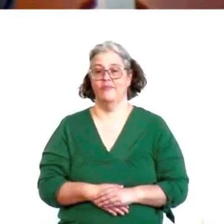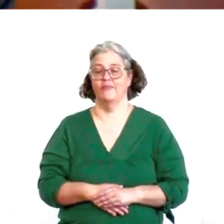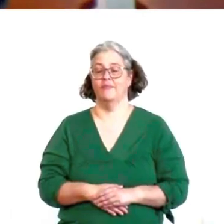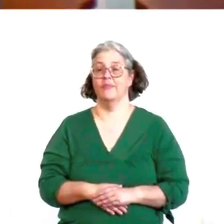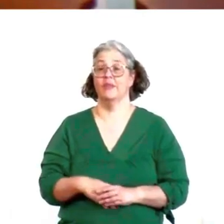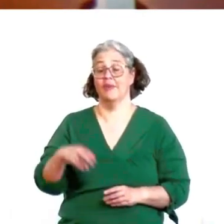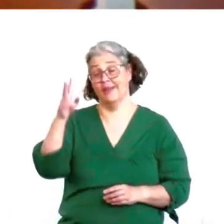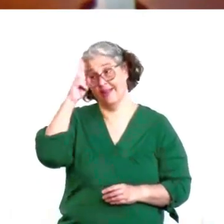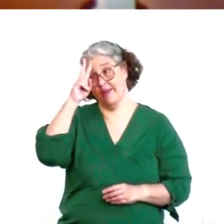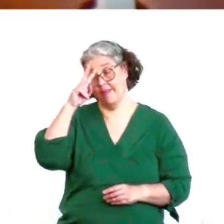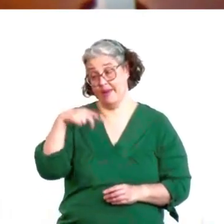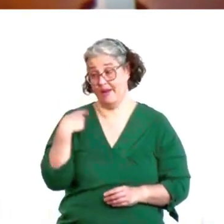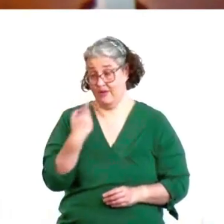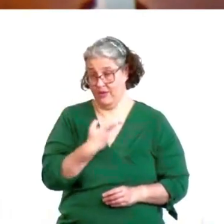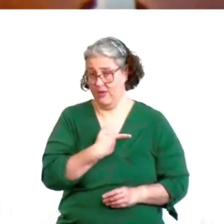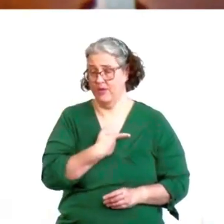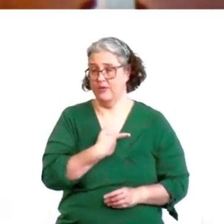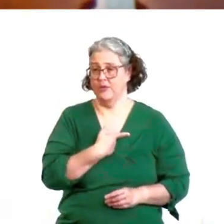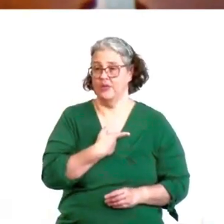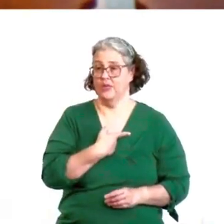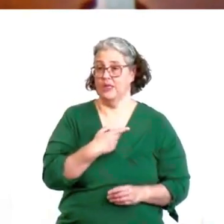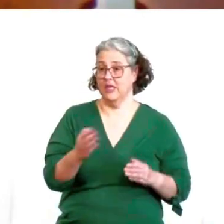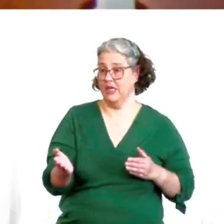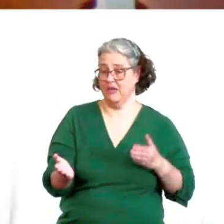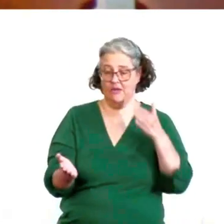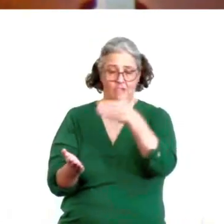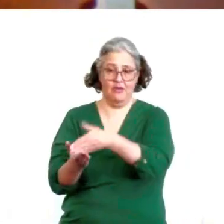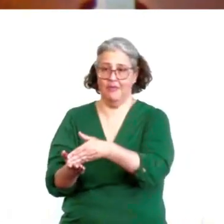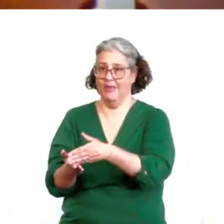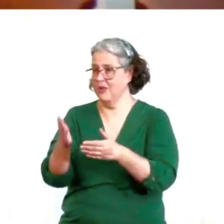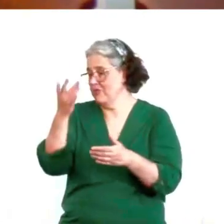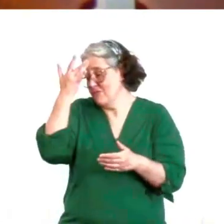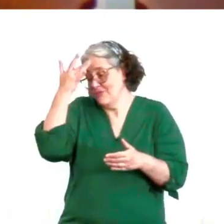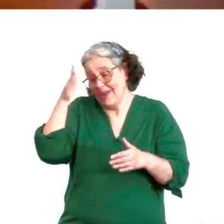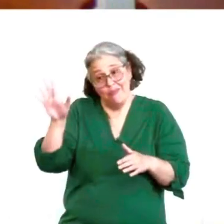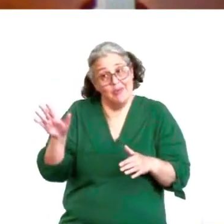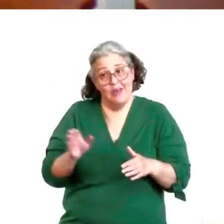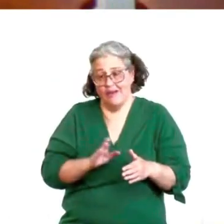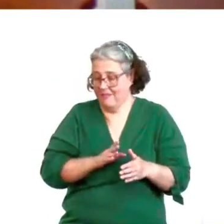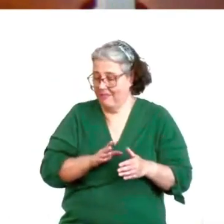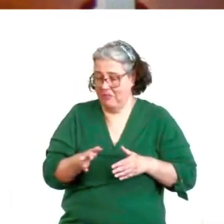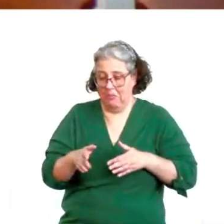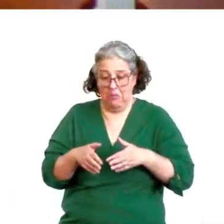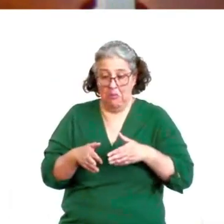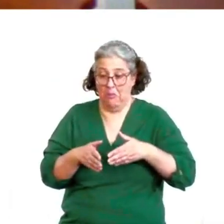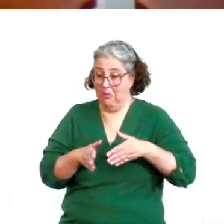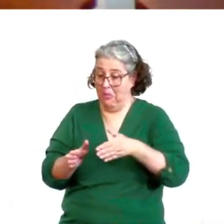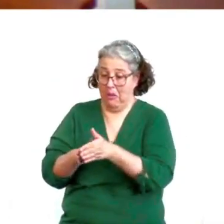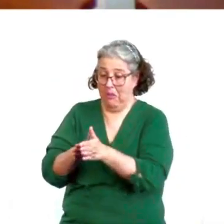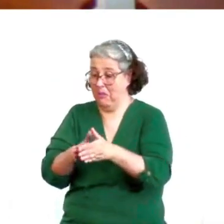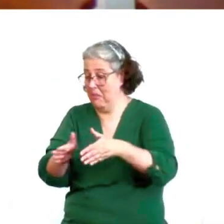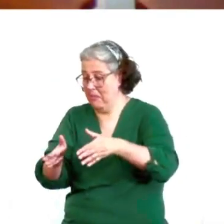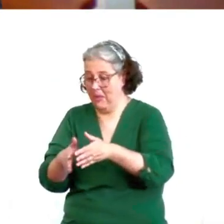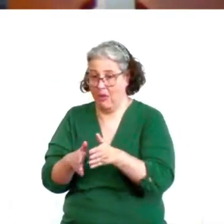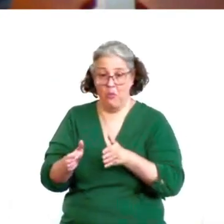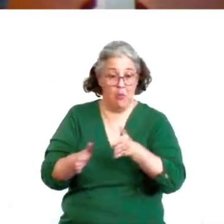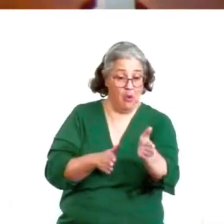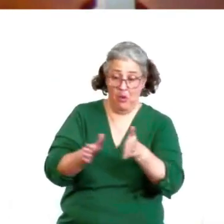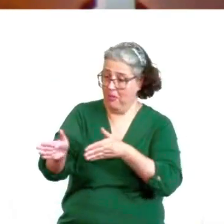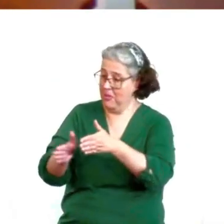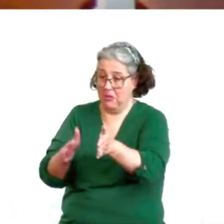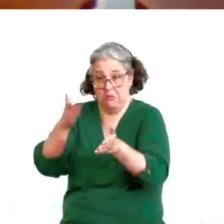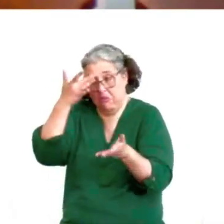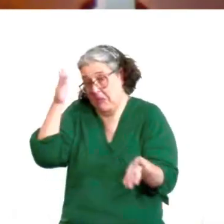lembrar, ele partiu sem saber para onde ia. Imagine, nós